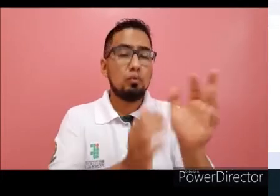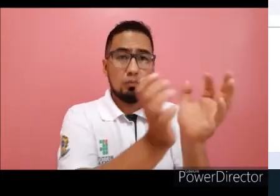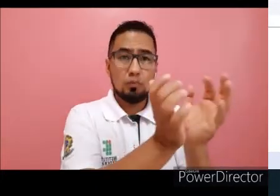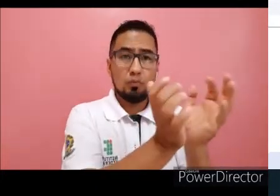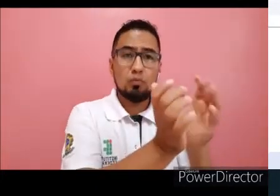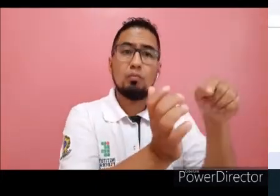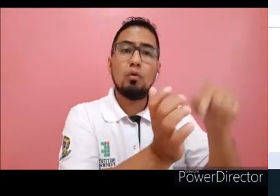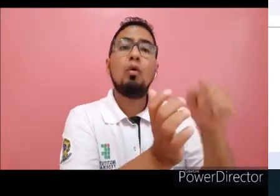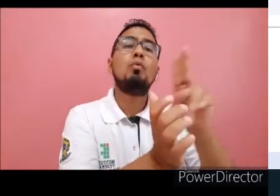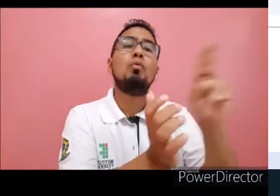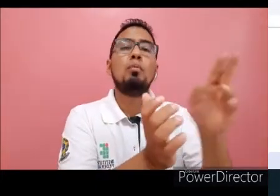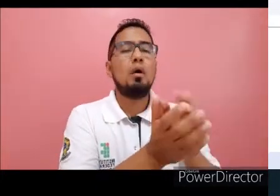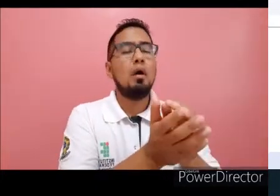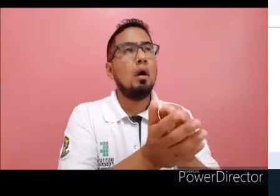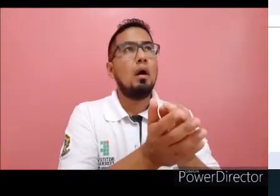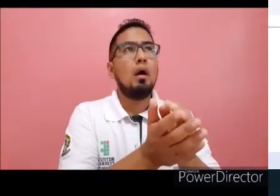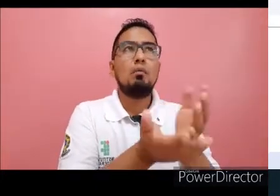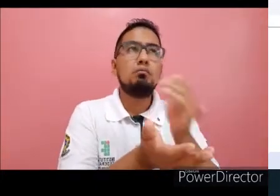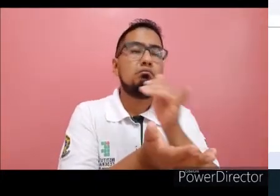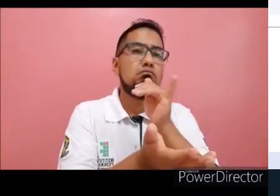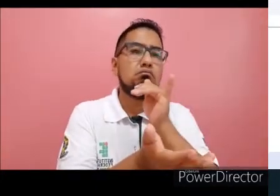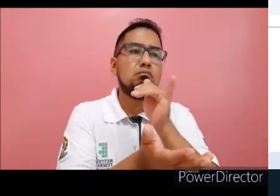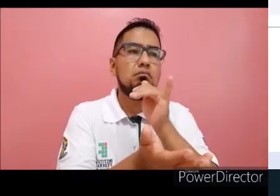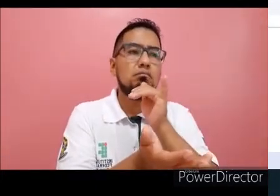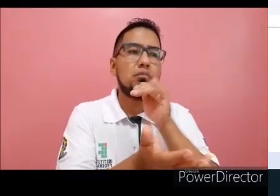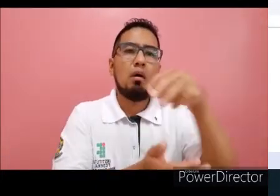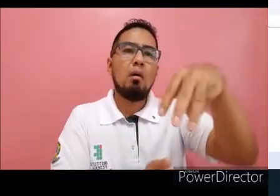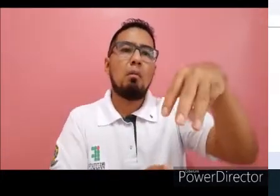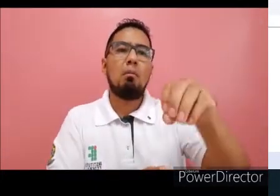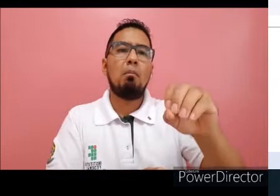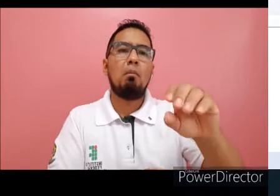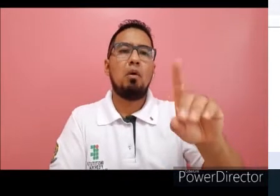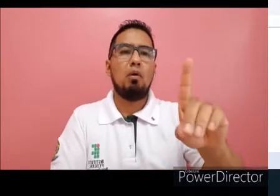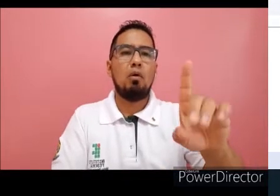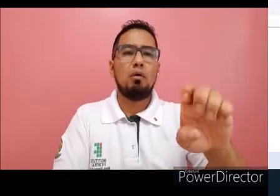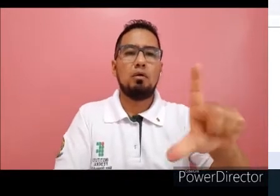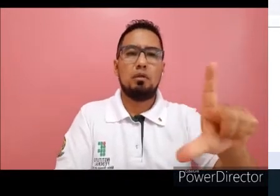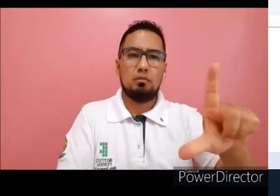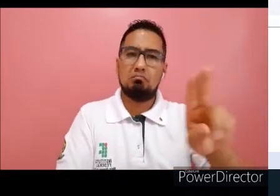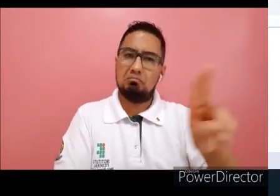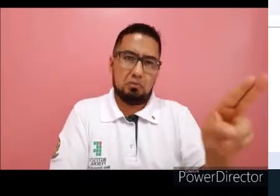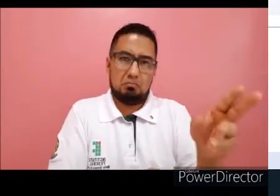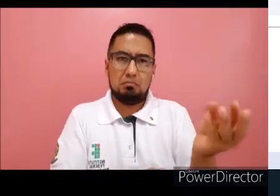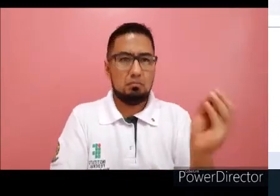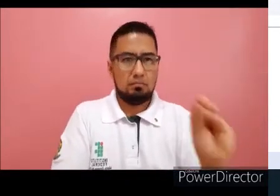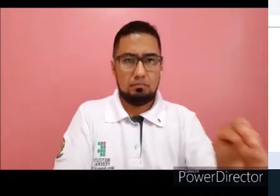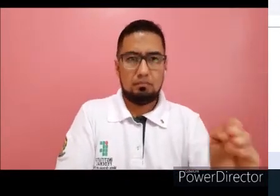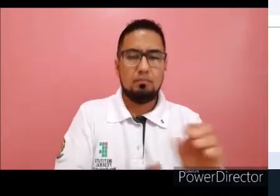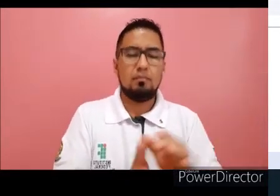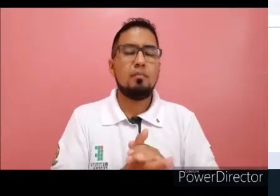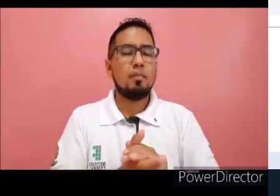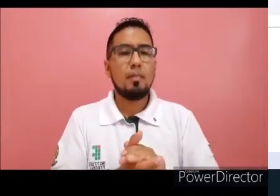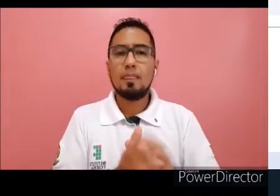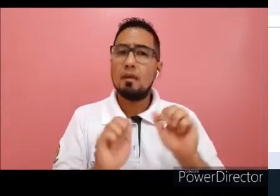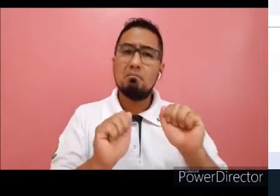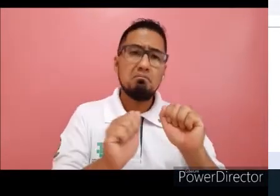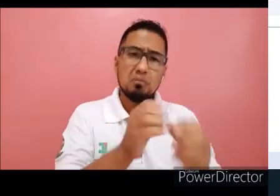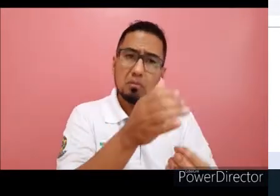ponto, e o nome do pacote que eu quero. Que pacote que eu quero? É uma classe de modelo? Então pacote model, né? Por quê? Eu